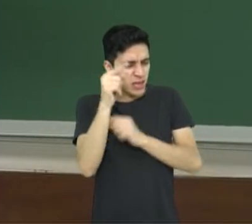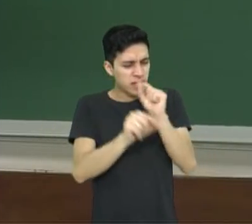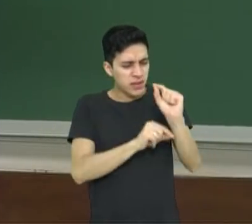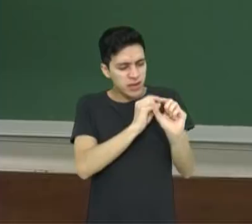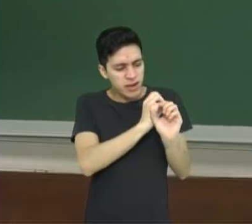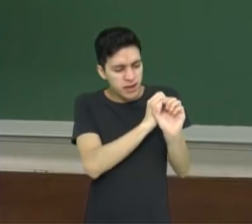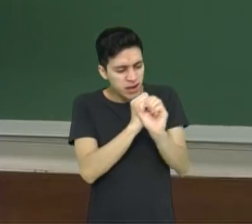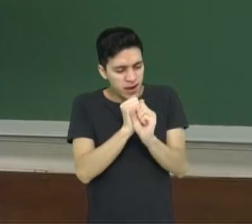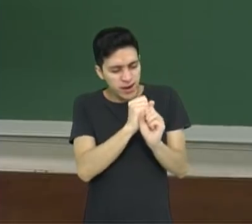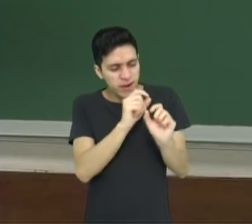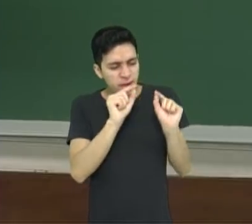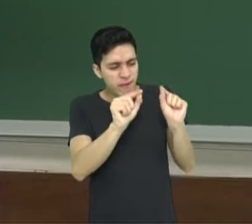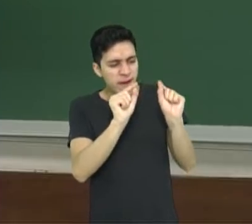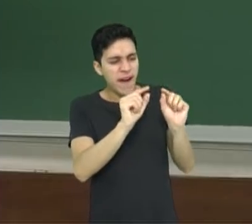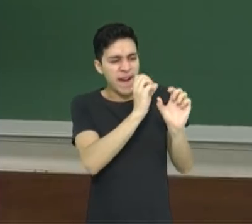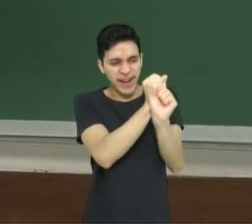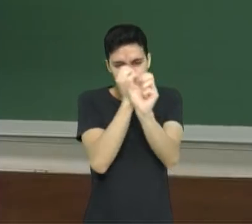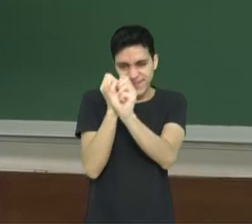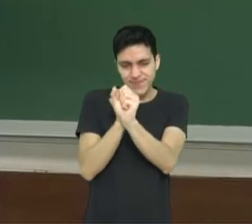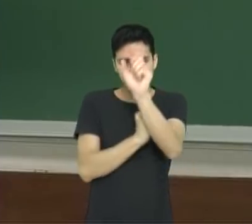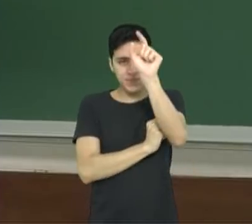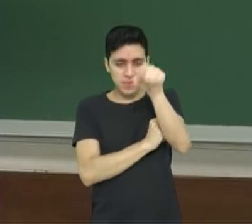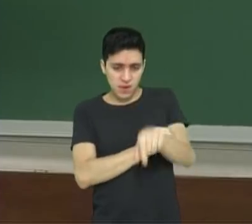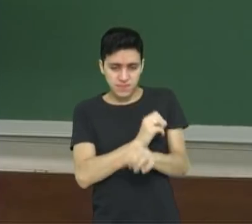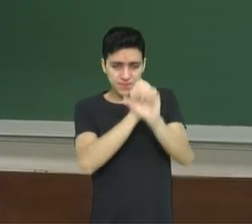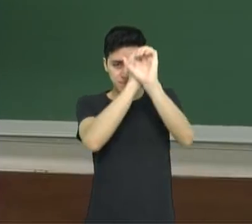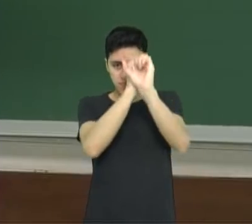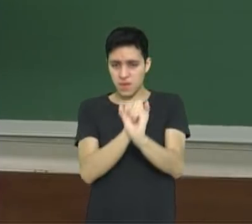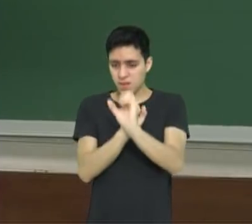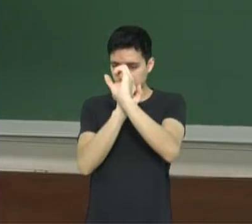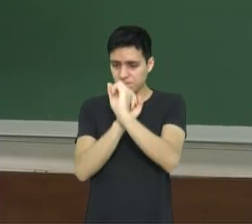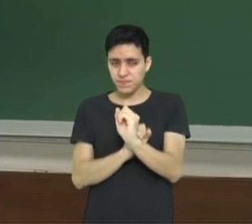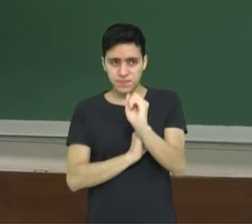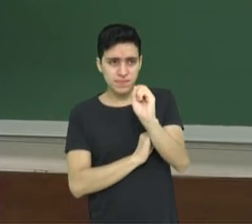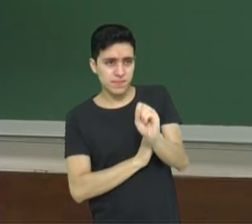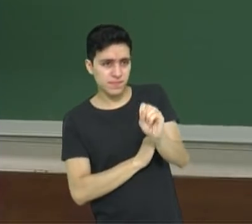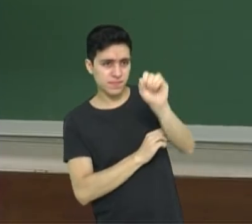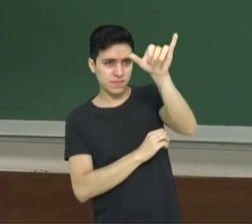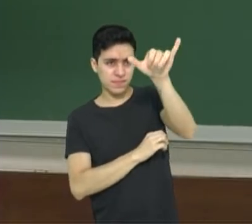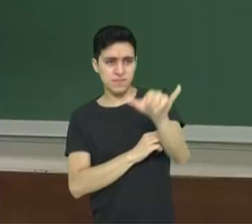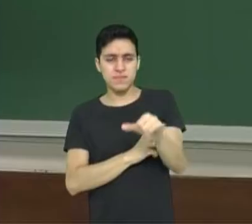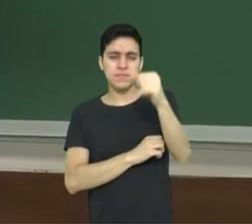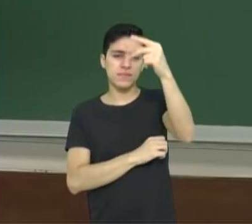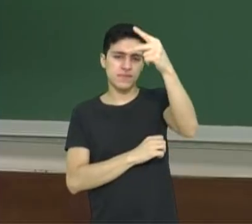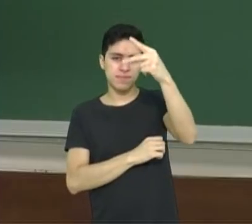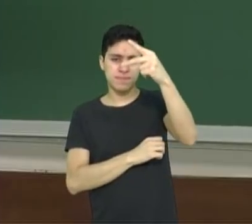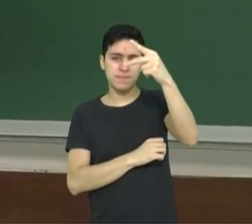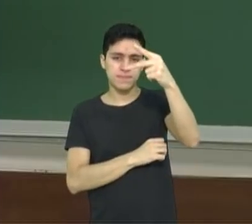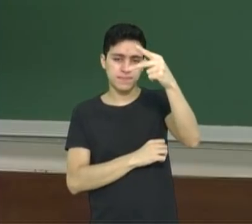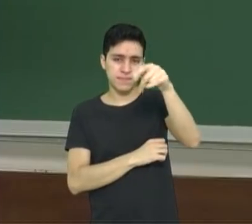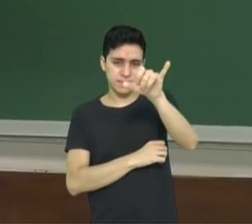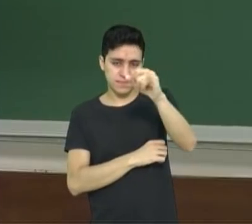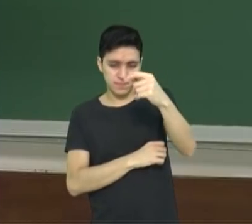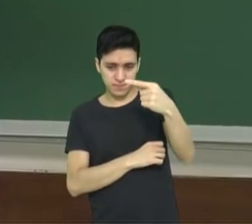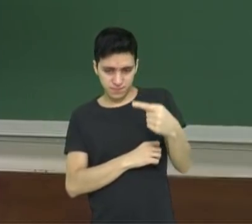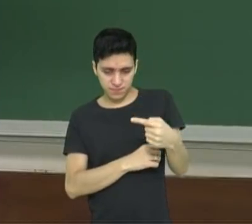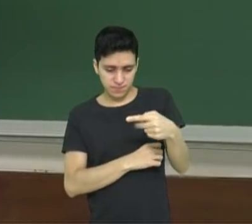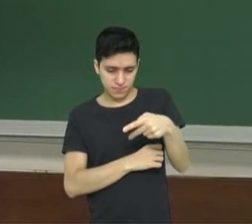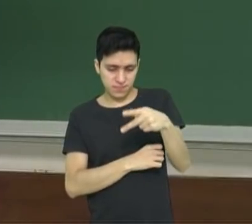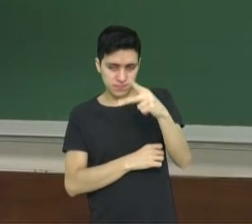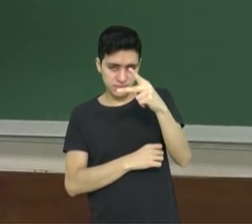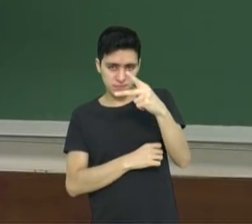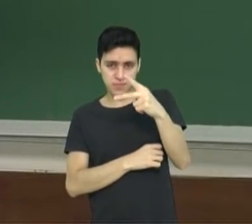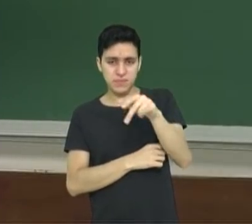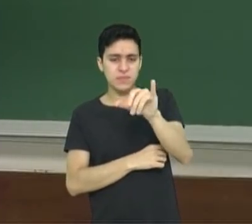método da adição, soma termo a termo. Esse y aqui, ó, se eu somar 2y com menos 2y, não vai dar